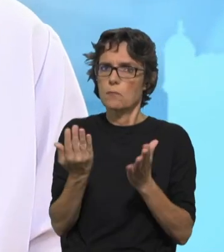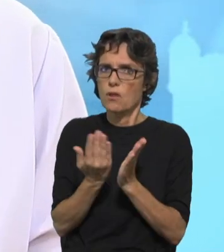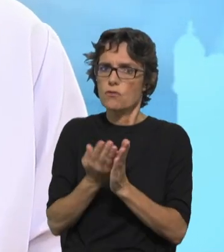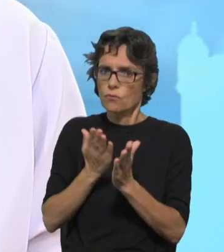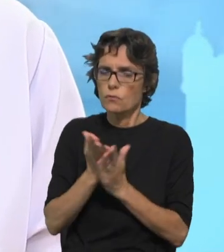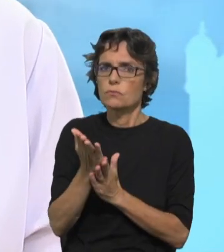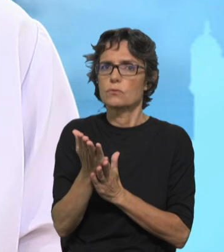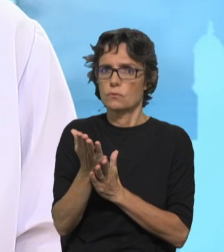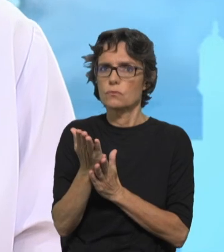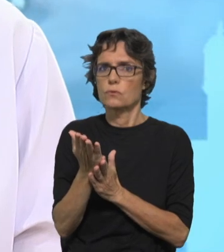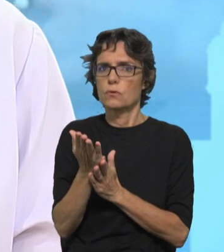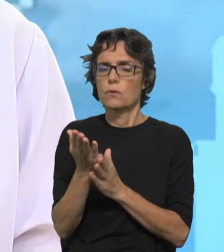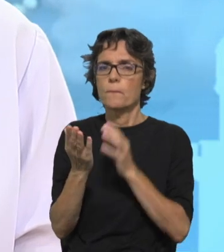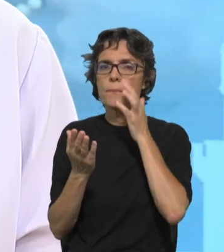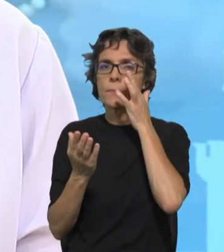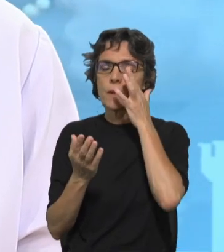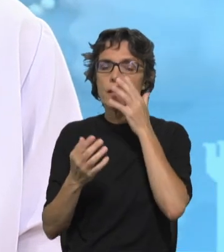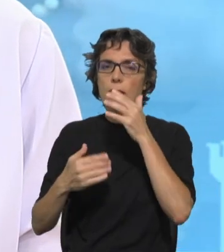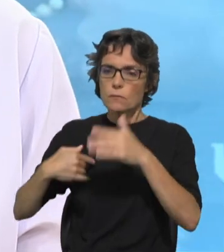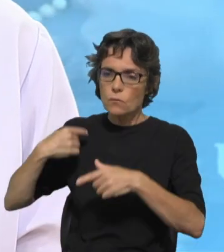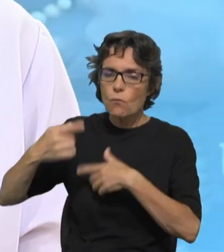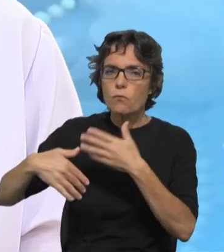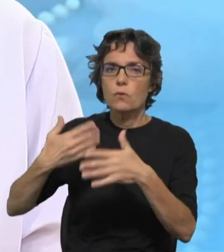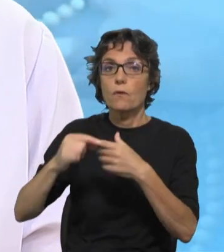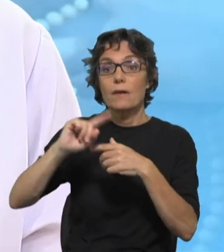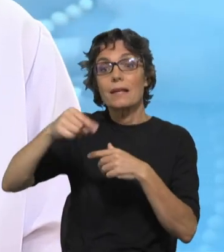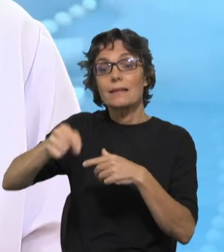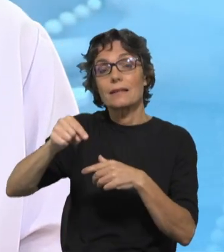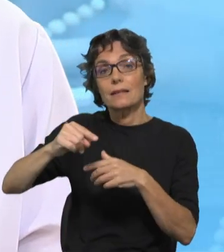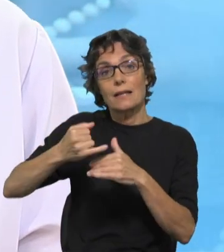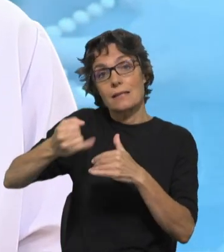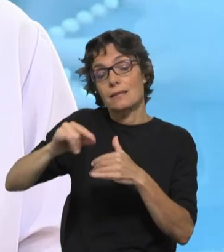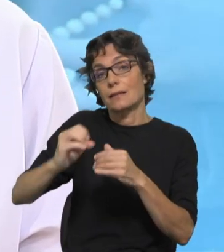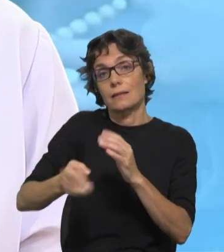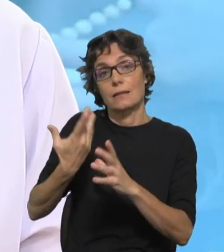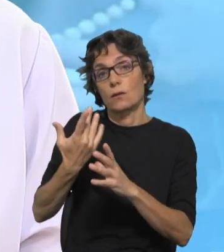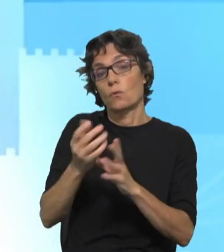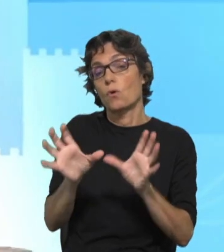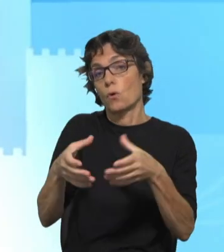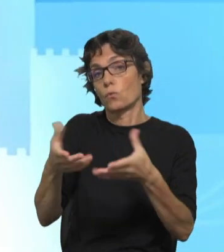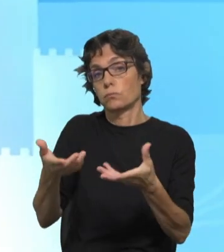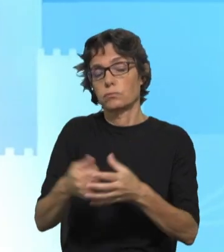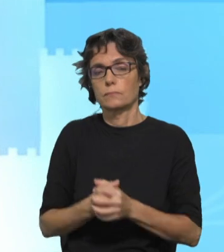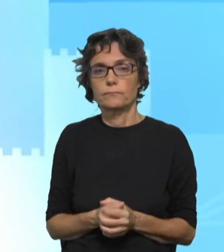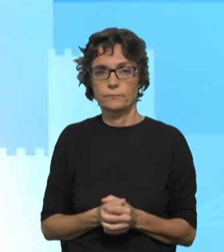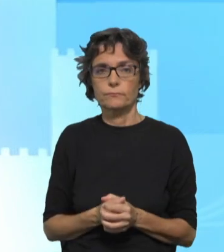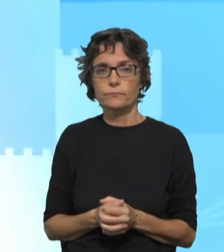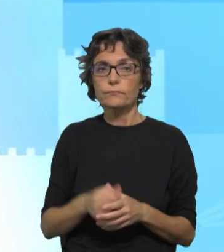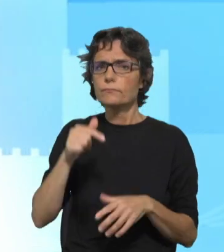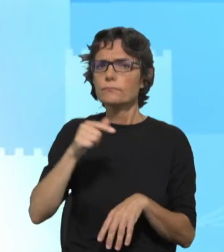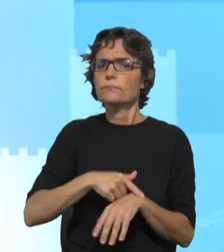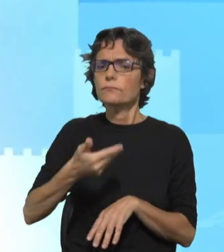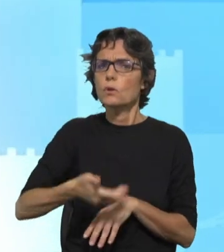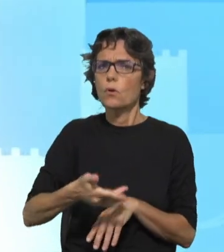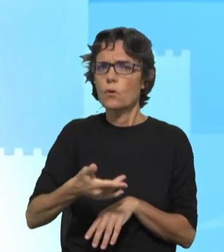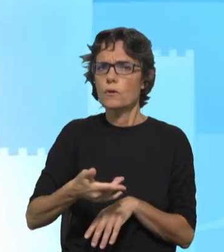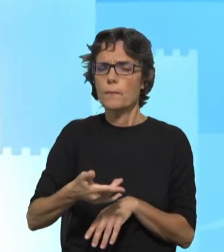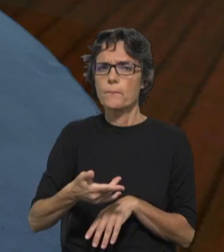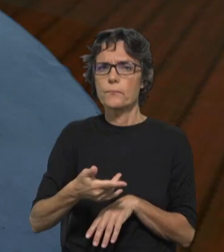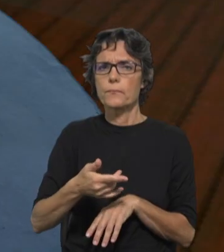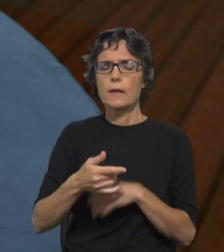à sombra desta associação que a congregação vai começar. E vamos, se calhar, fazer a ponte para os dias de hoje. Irmã Ana Sofia, de que forma é